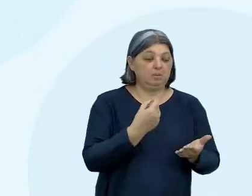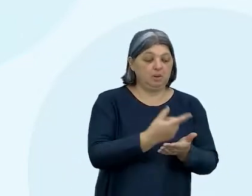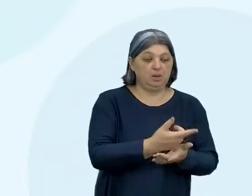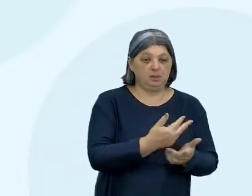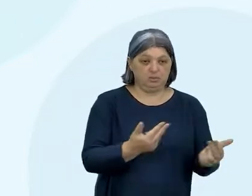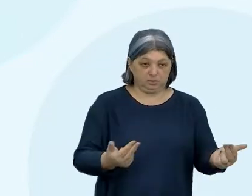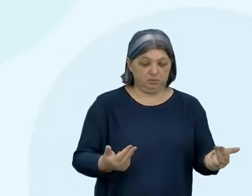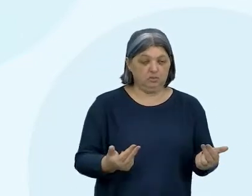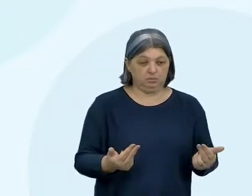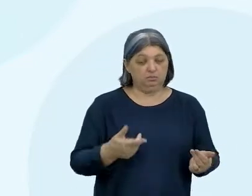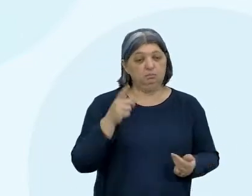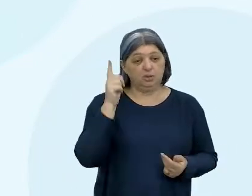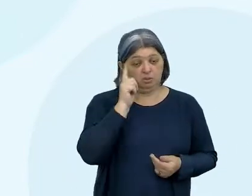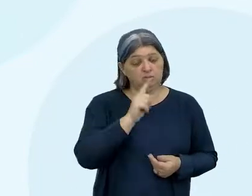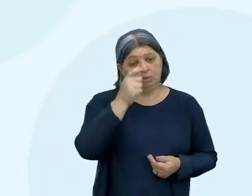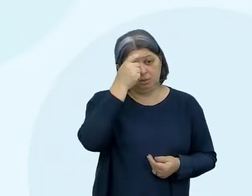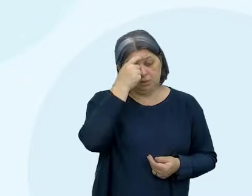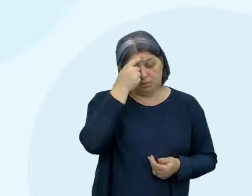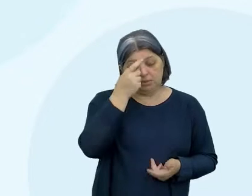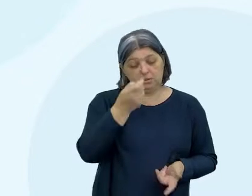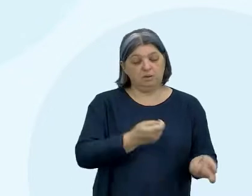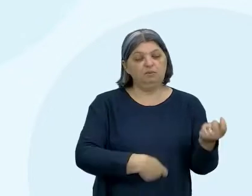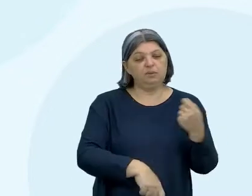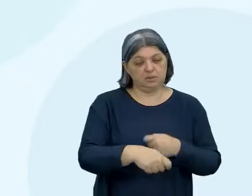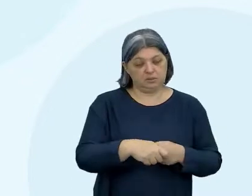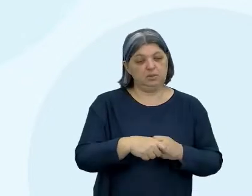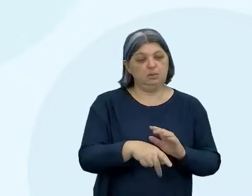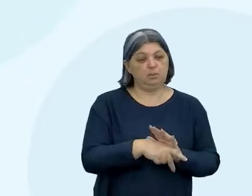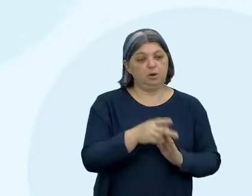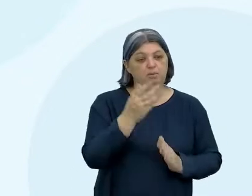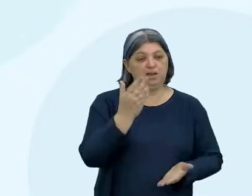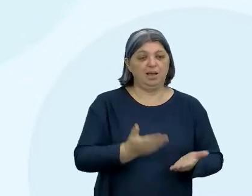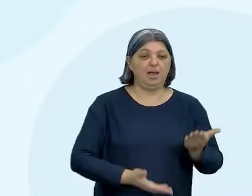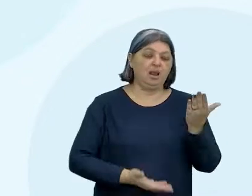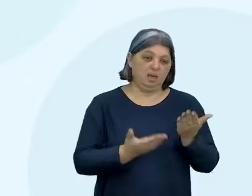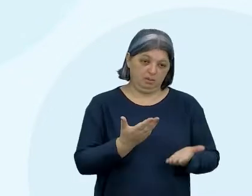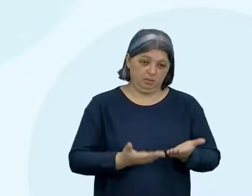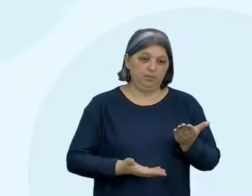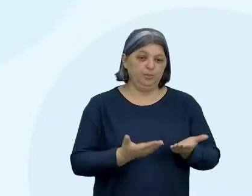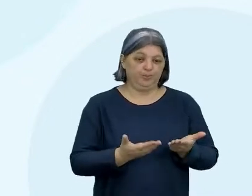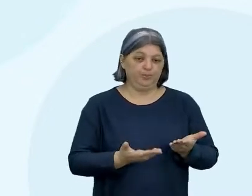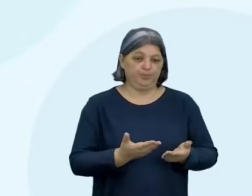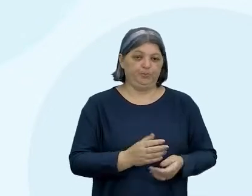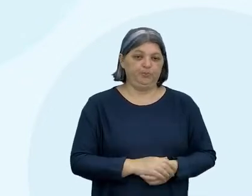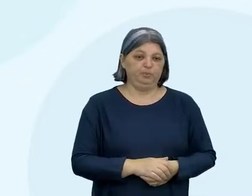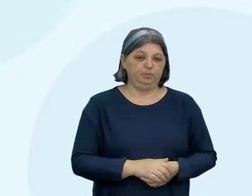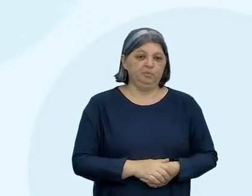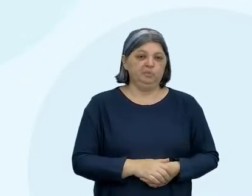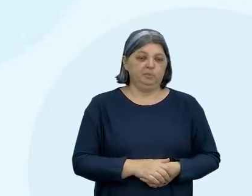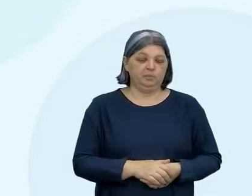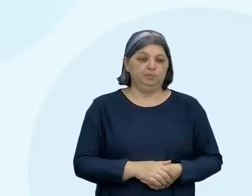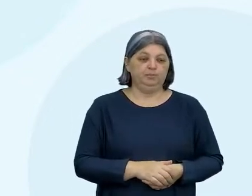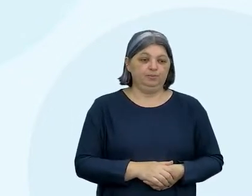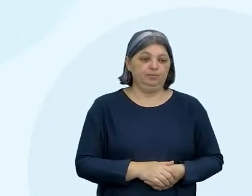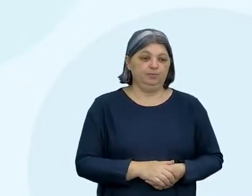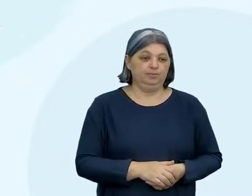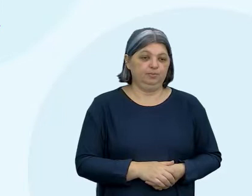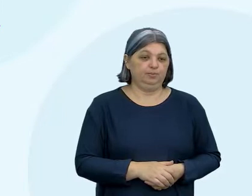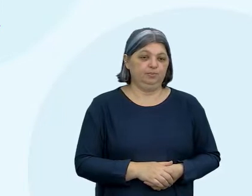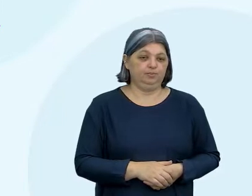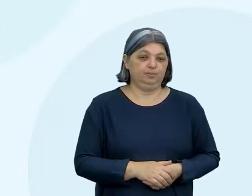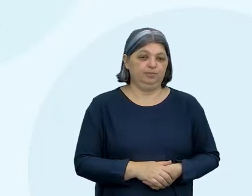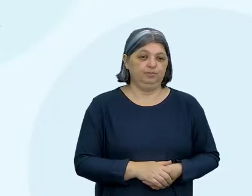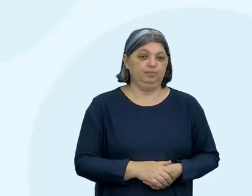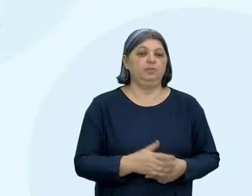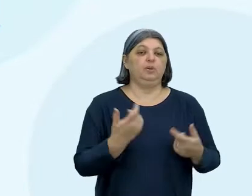consiga aí ter uma consciência financeira equilibrada. Então a gente tem que ter aí, ó, a receita e